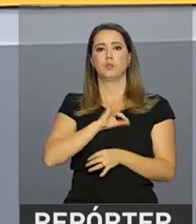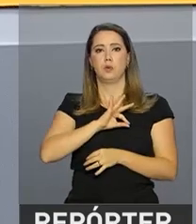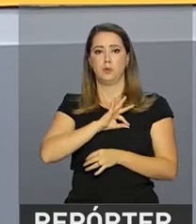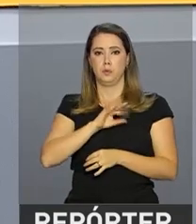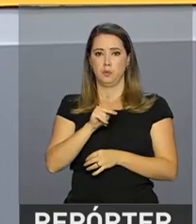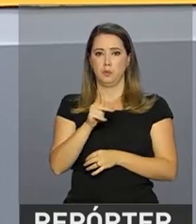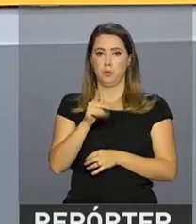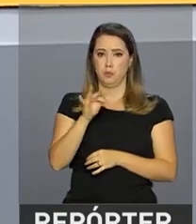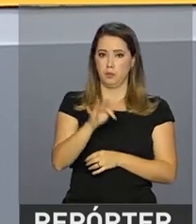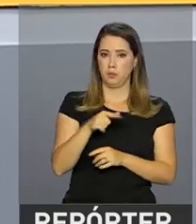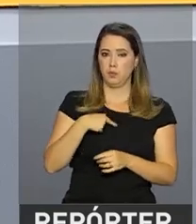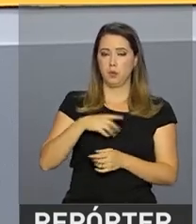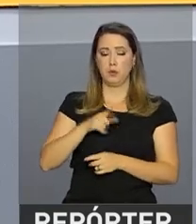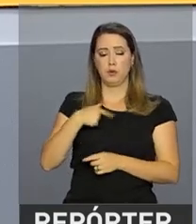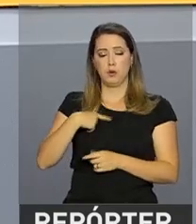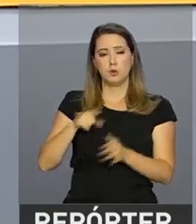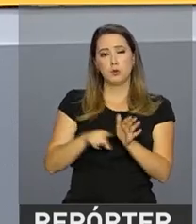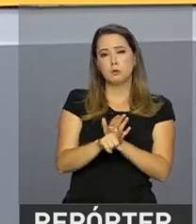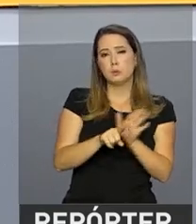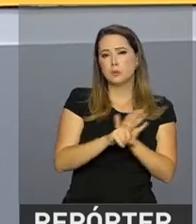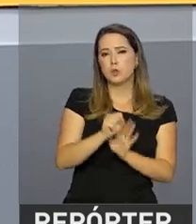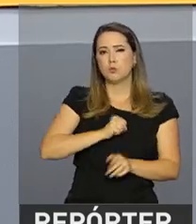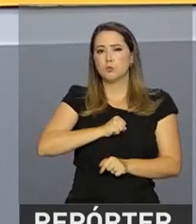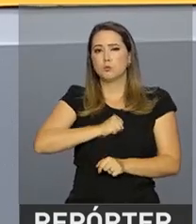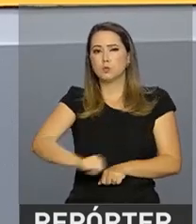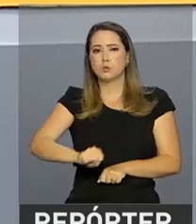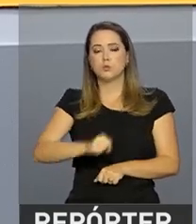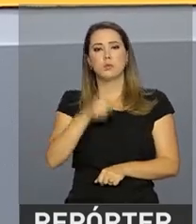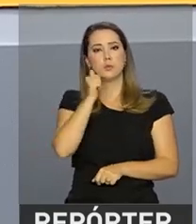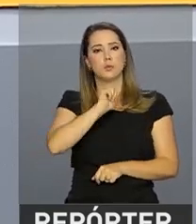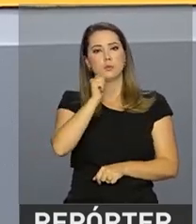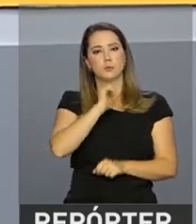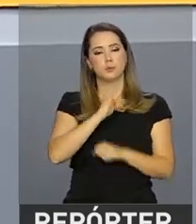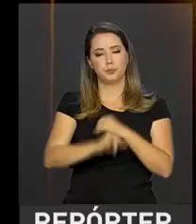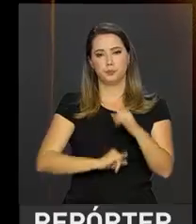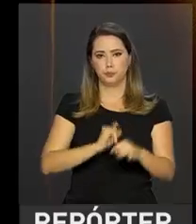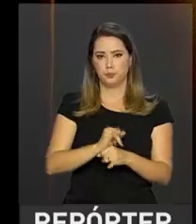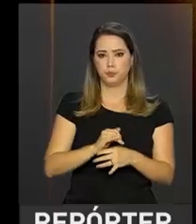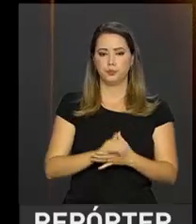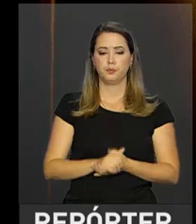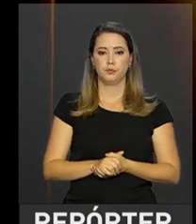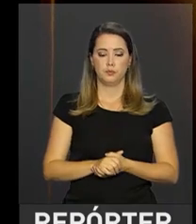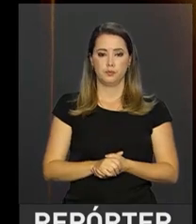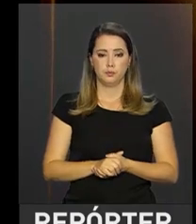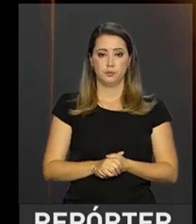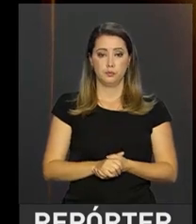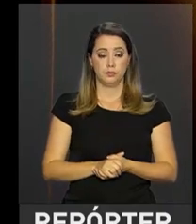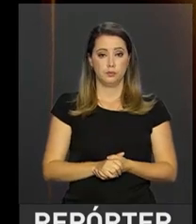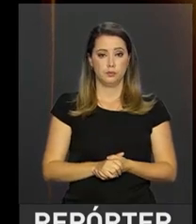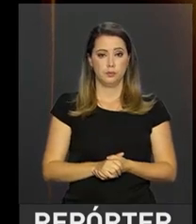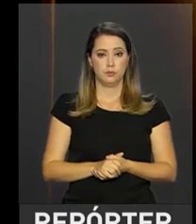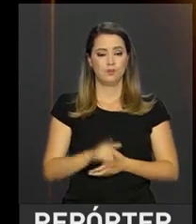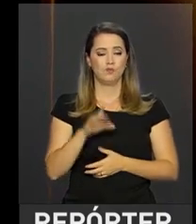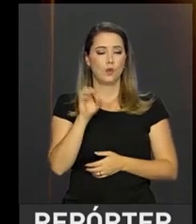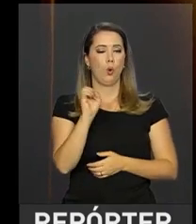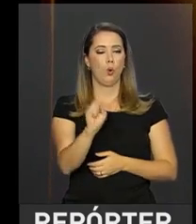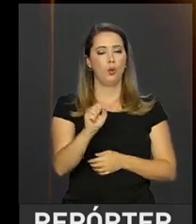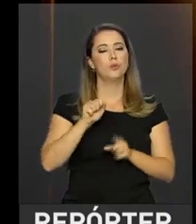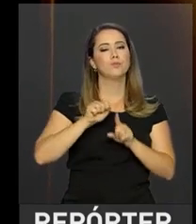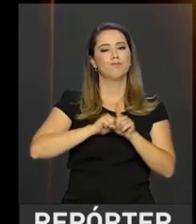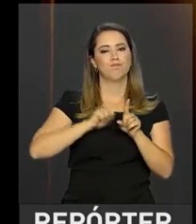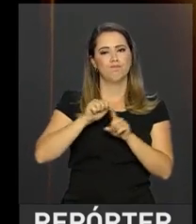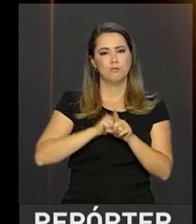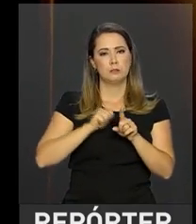investigação de crimes de ódio praticados contra as mulheres na internet oito meses de um pesadelo